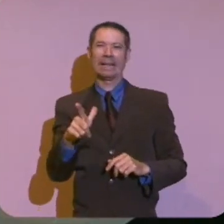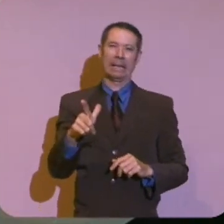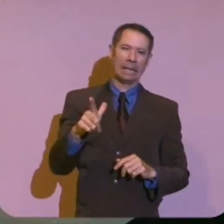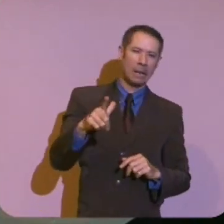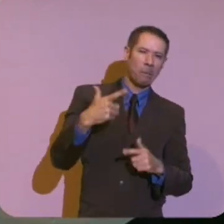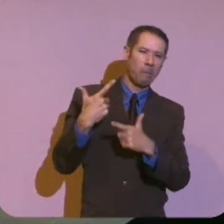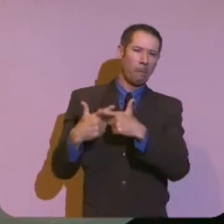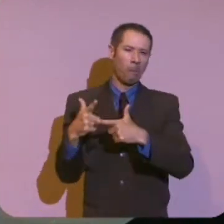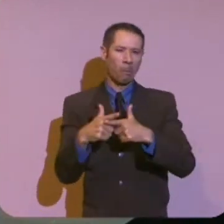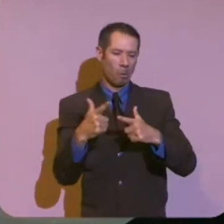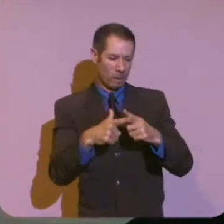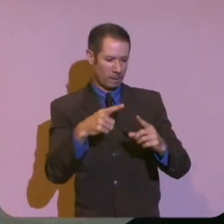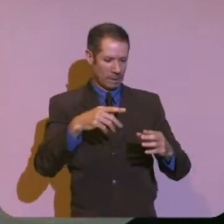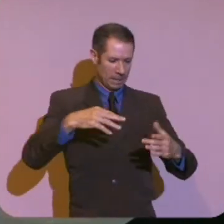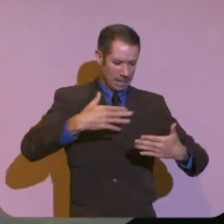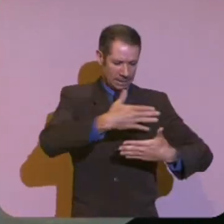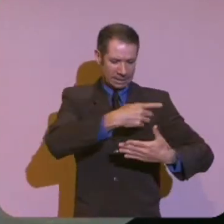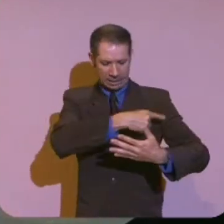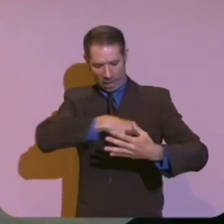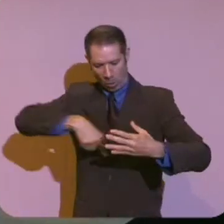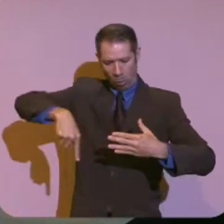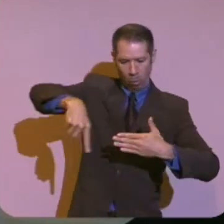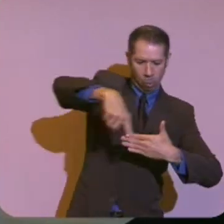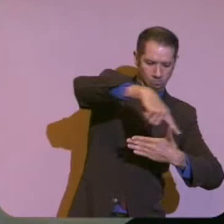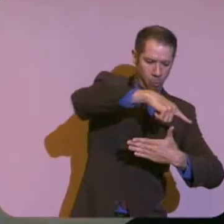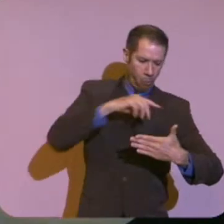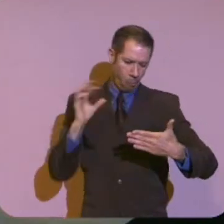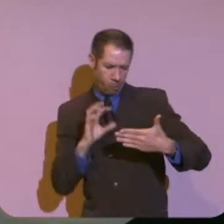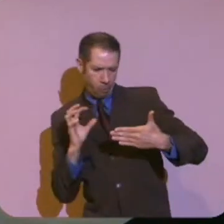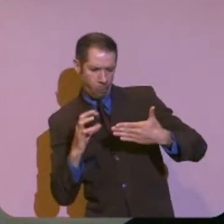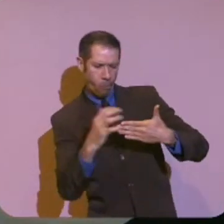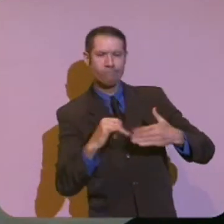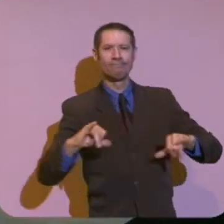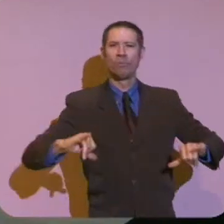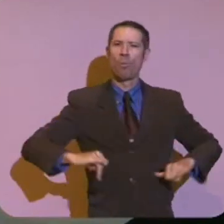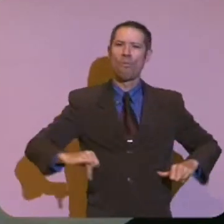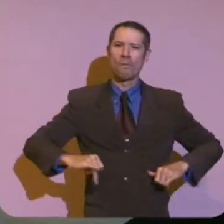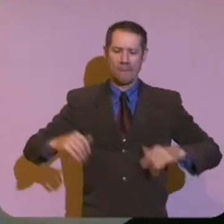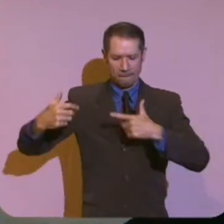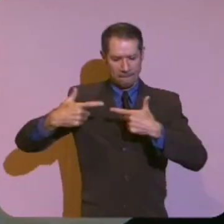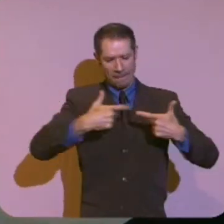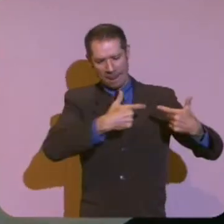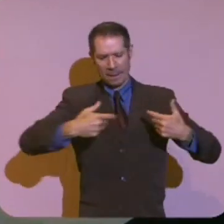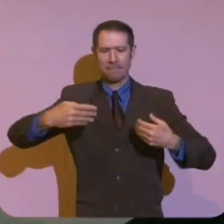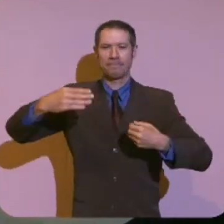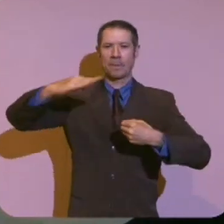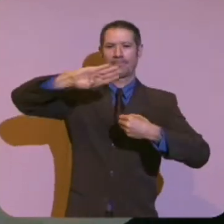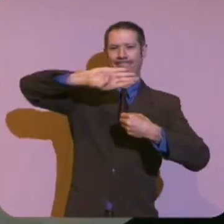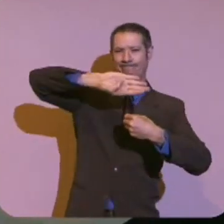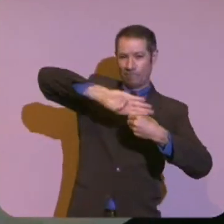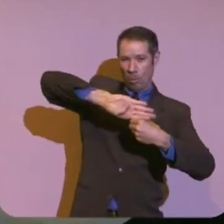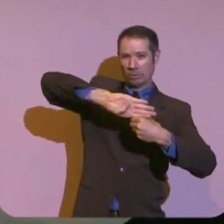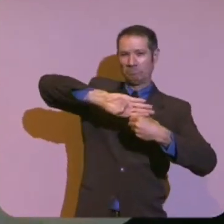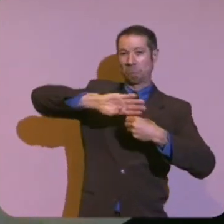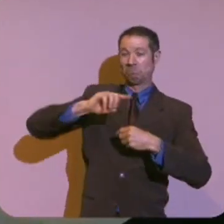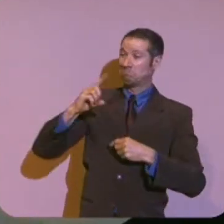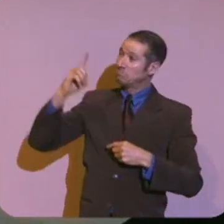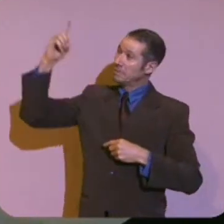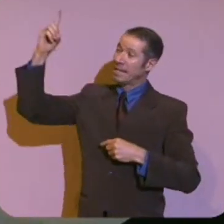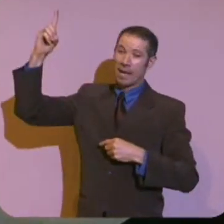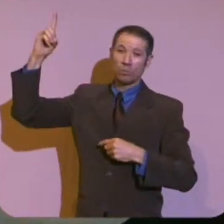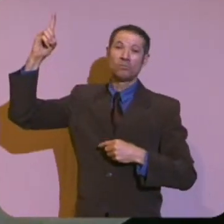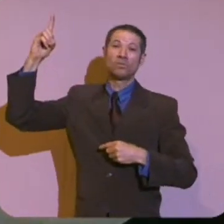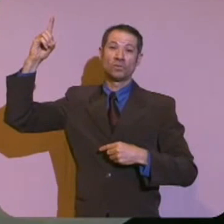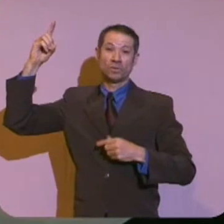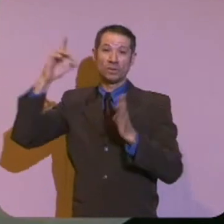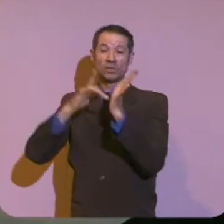da cidade e tanto sofrimento que viria por causa da guerra com os babilônios. Deus estava dando,